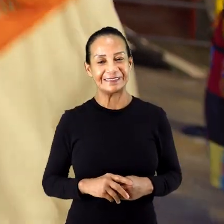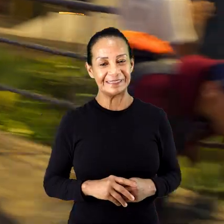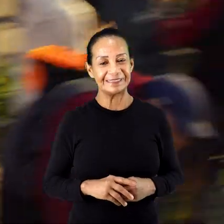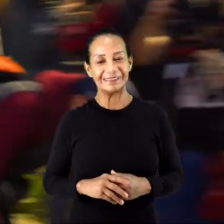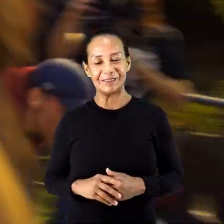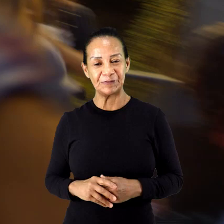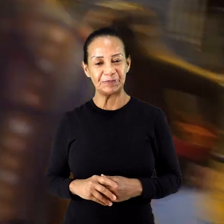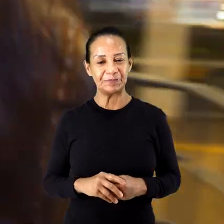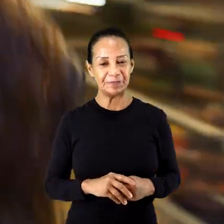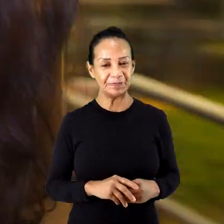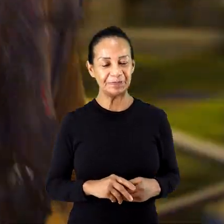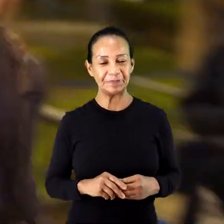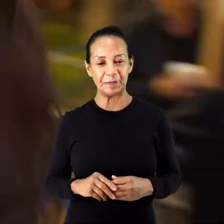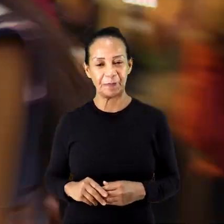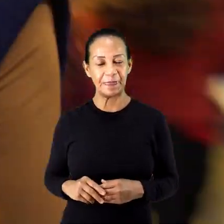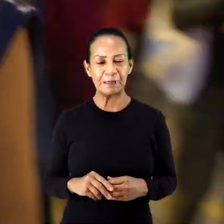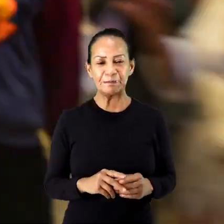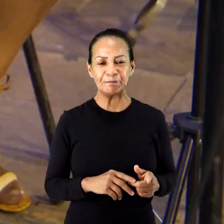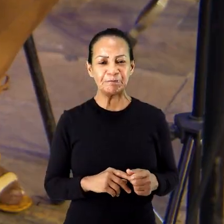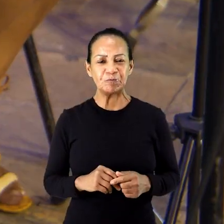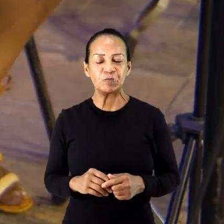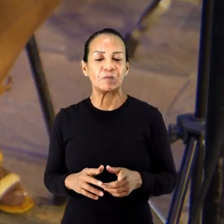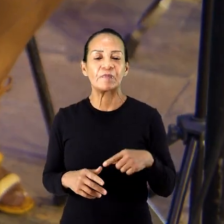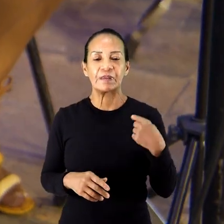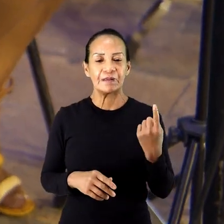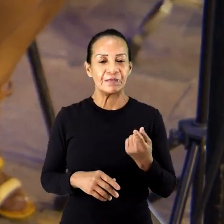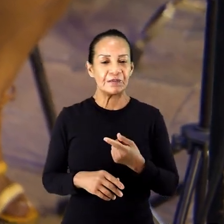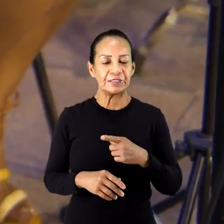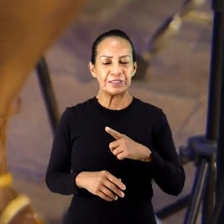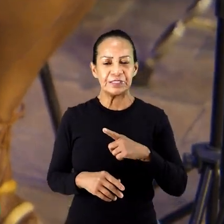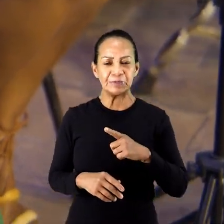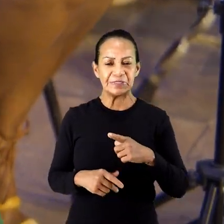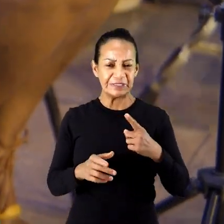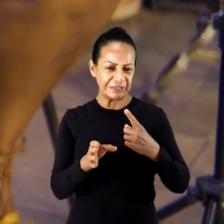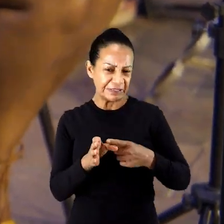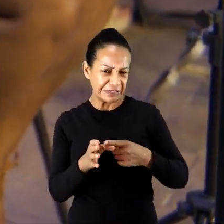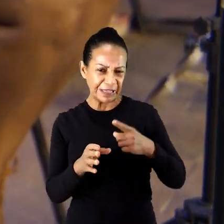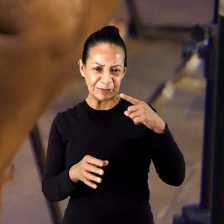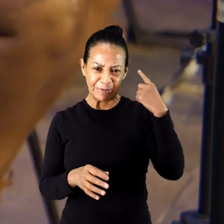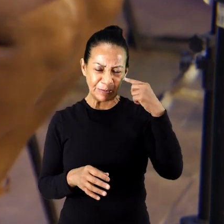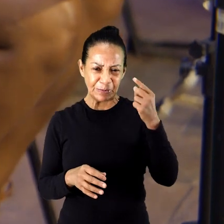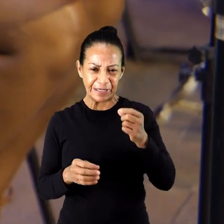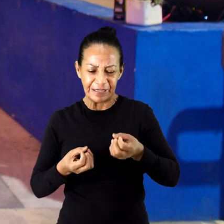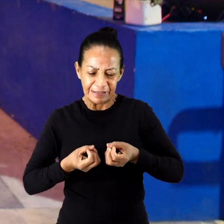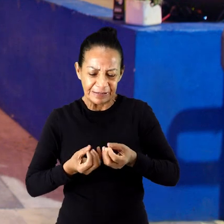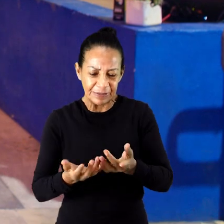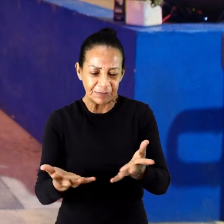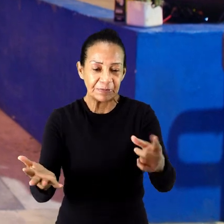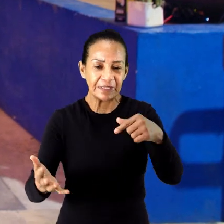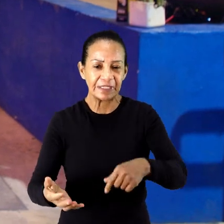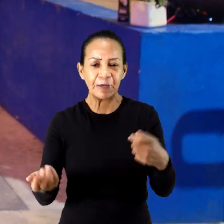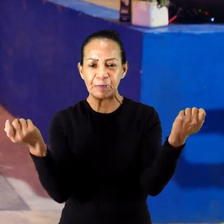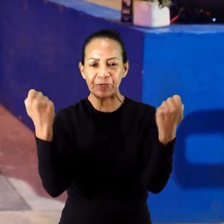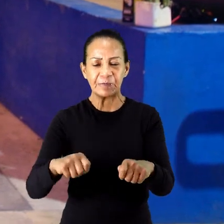Aqui plantamos uma semente, que a semente de cabaça é bem pequenininha, como nós diante dessa cidade tão maluca. Semeamos